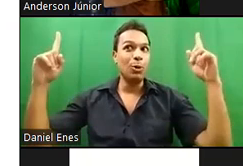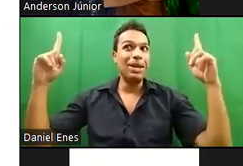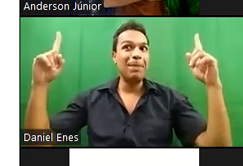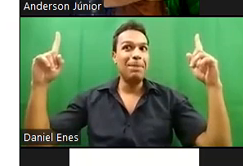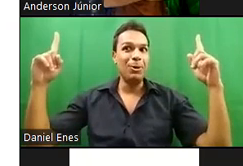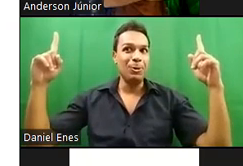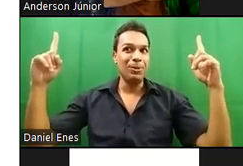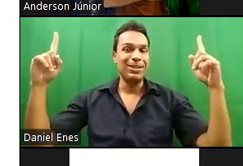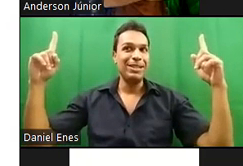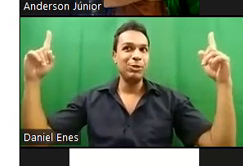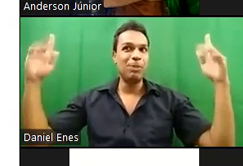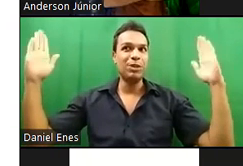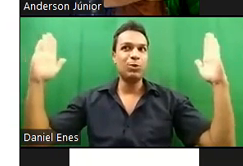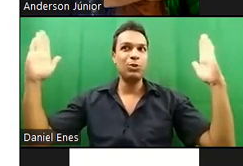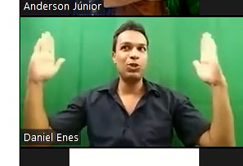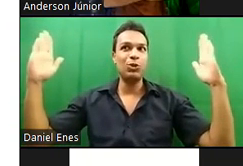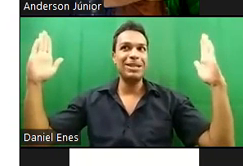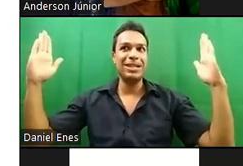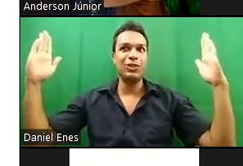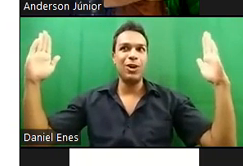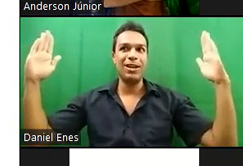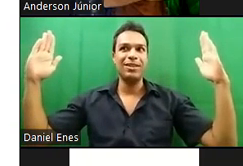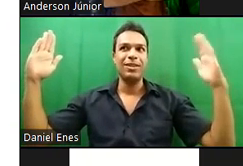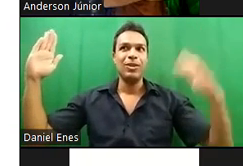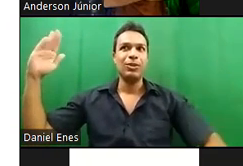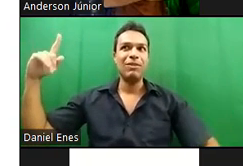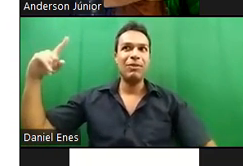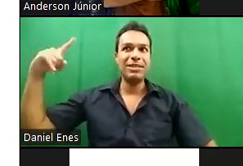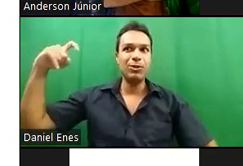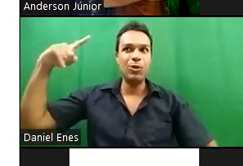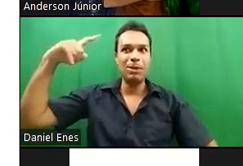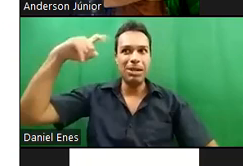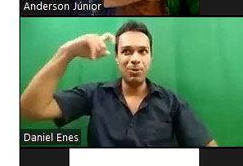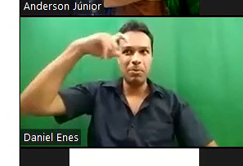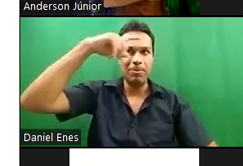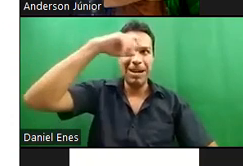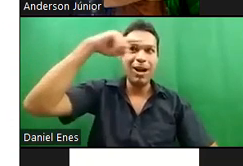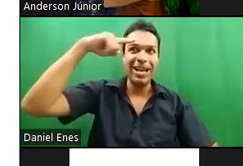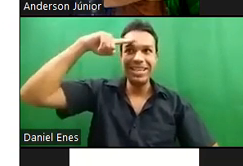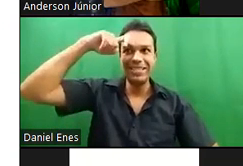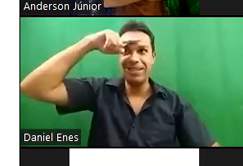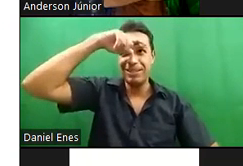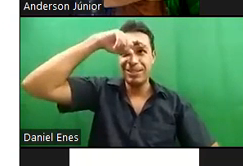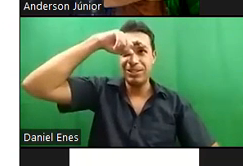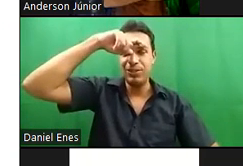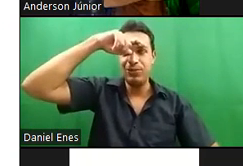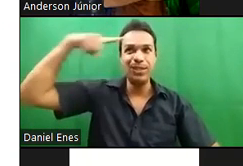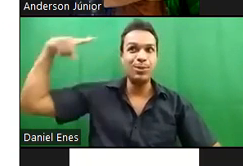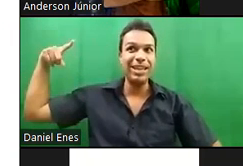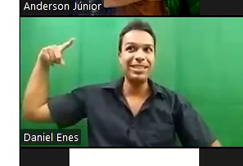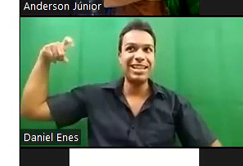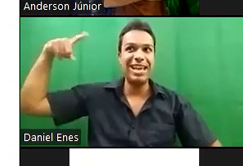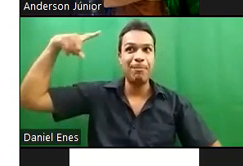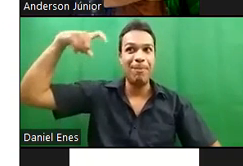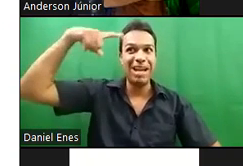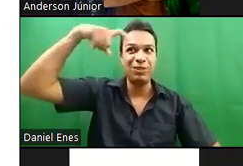Eu dobrei a mão e o espaço continua grande, ó. Eu estava fazendo com uma mão. Ó, isso aqui é difícil,